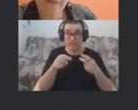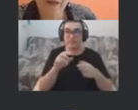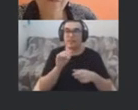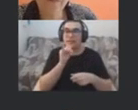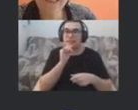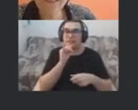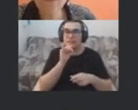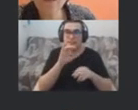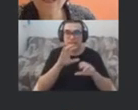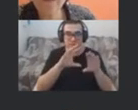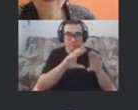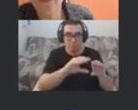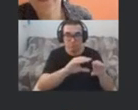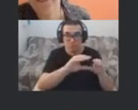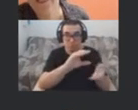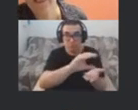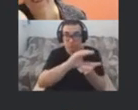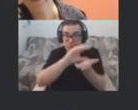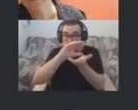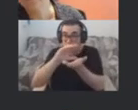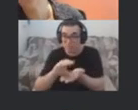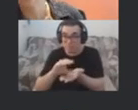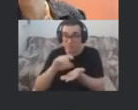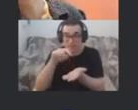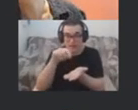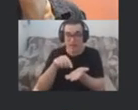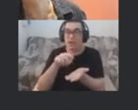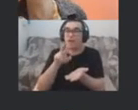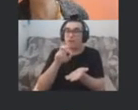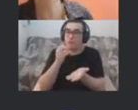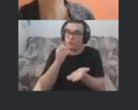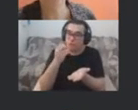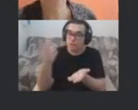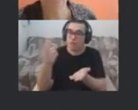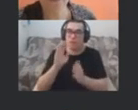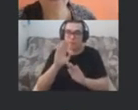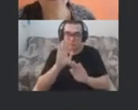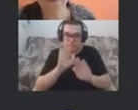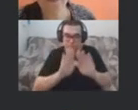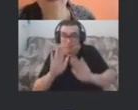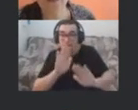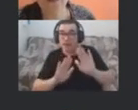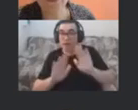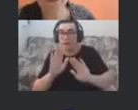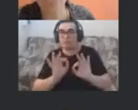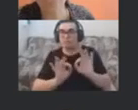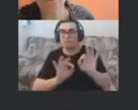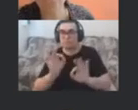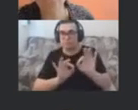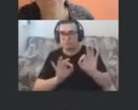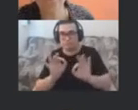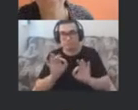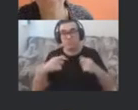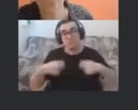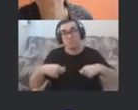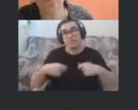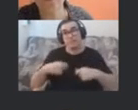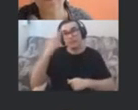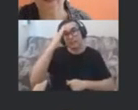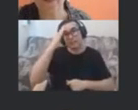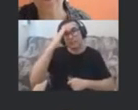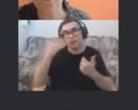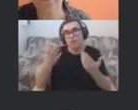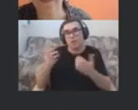Bem, para isso, eu tenho que conhecer a técnica que eu vou utilizar, né? Para eu saber que, por exemplo, eu tenho que remover a gordura, que são